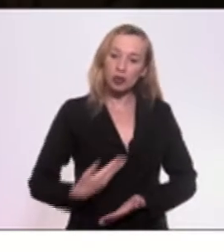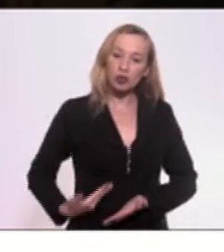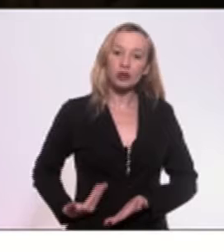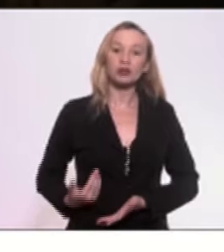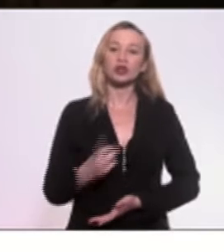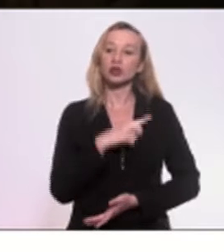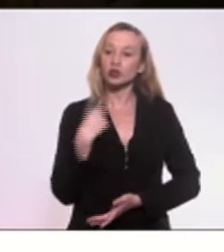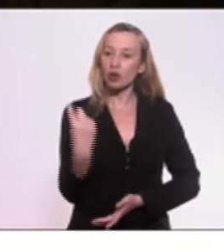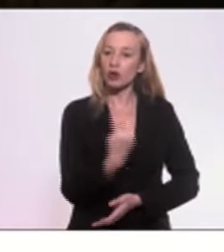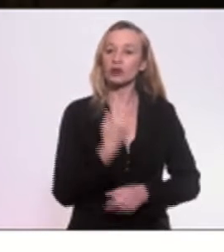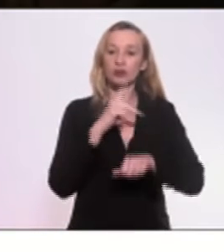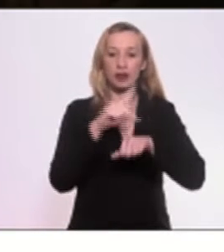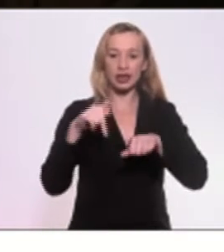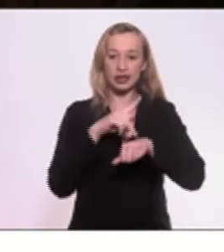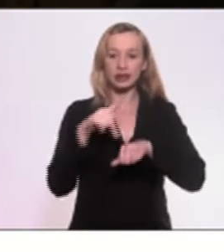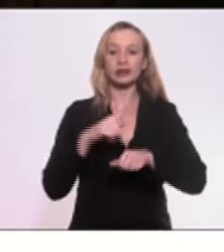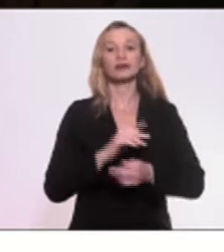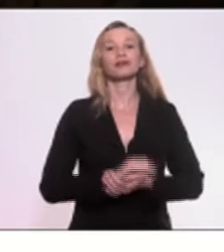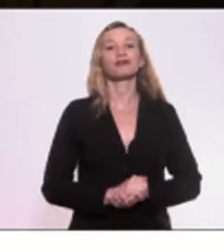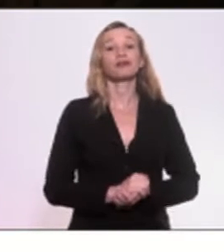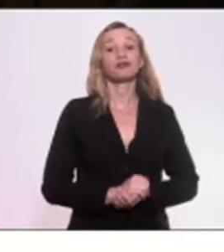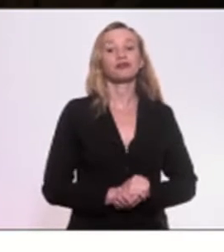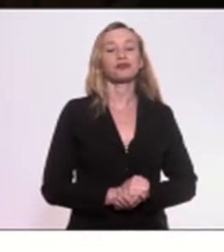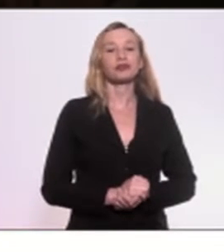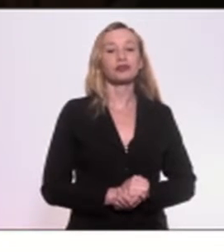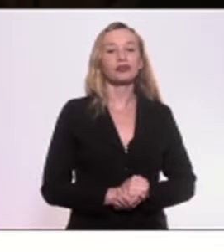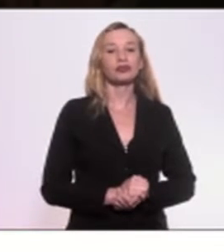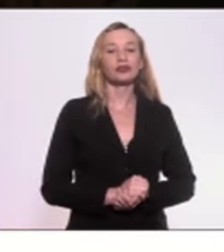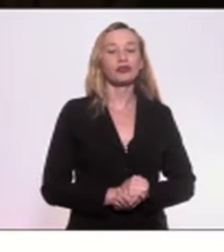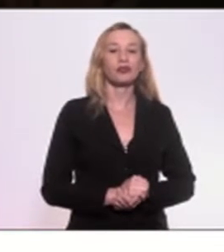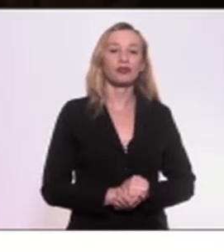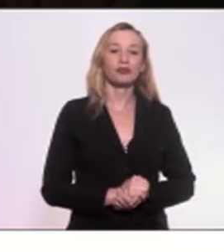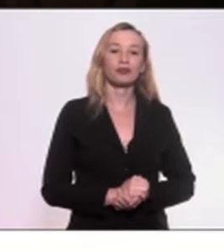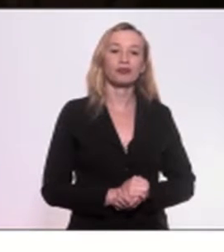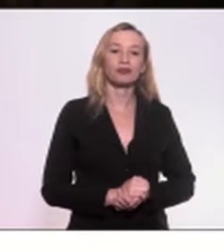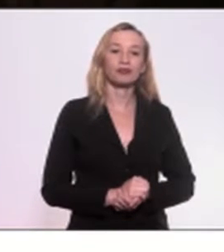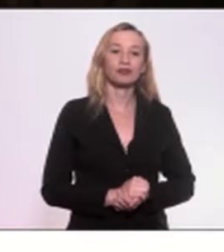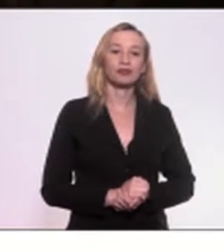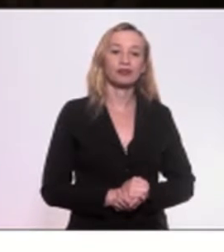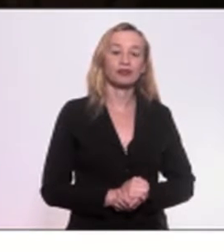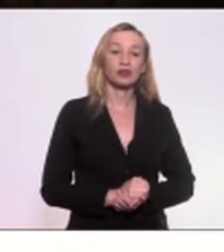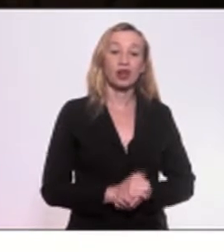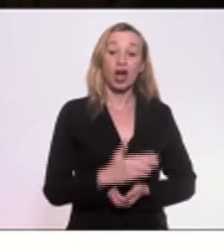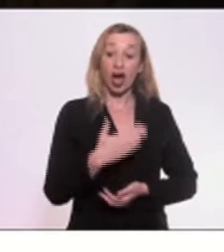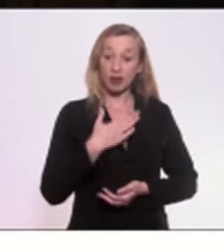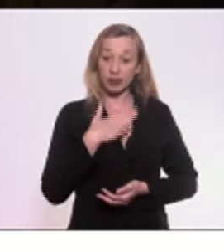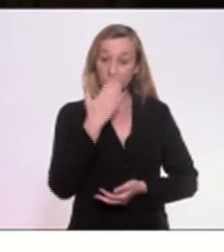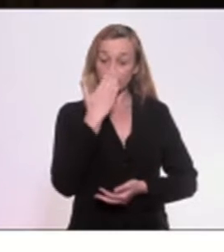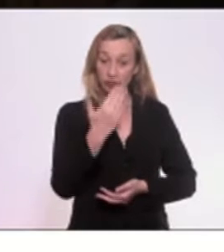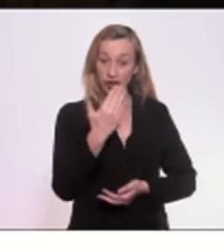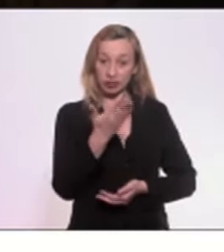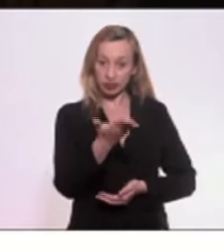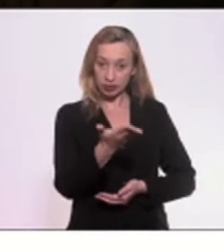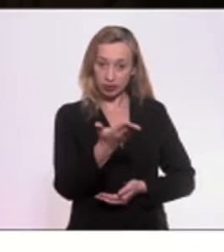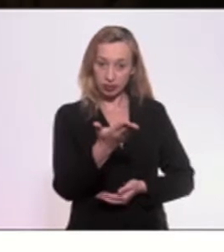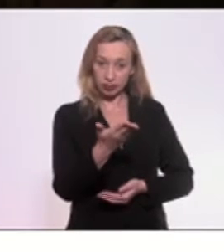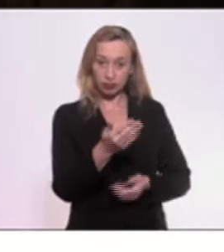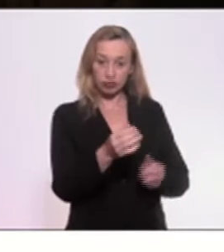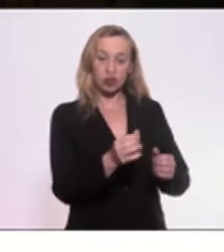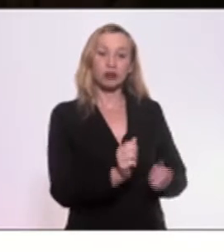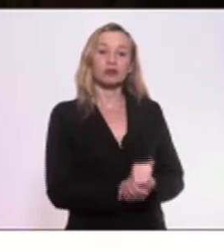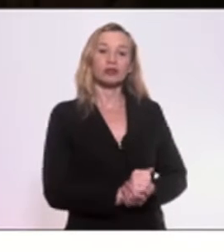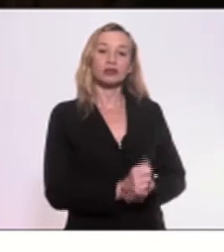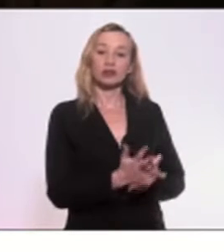republicana do nosso país. E, tanto aqui, à minha frente, num desenho